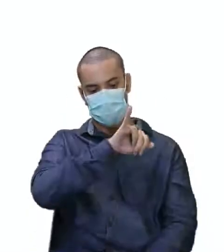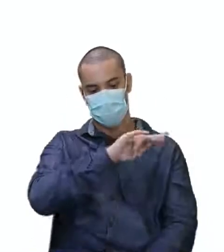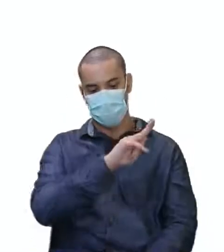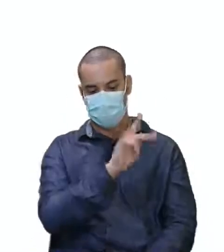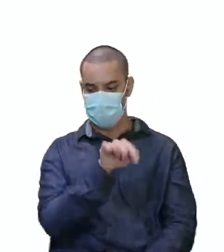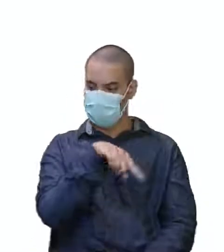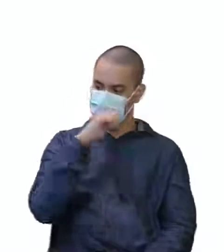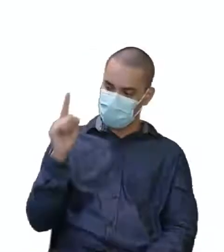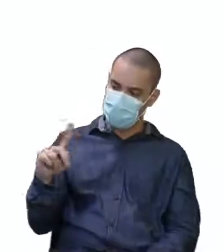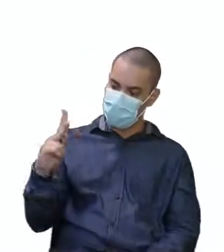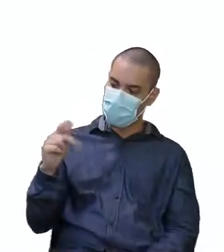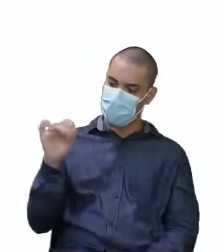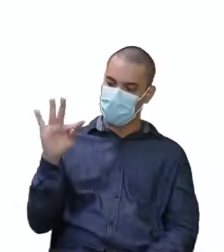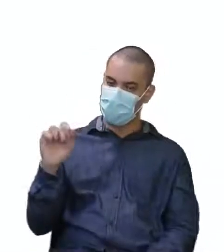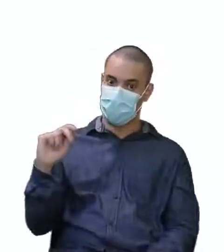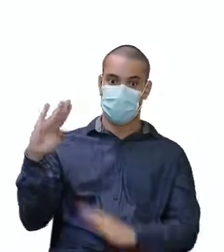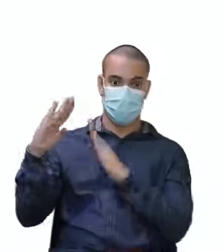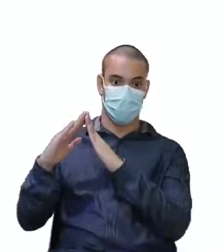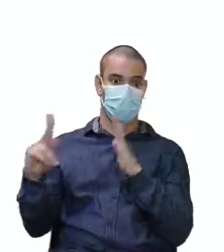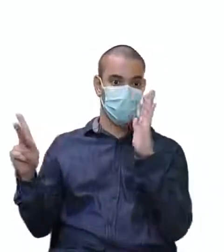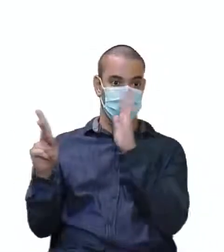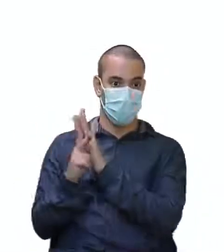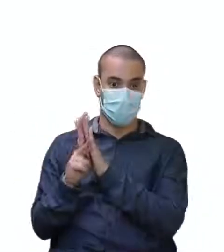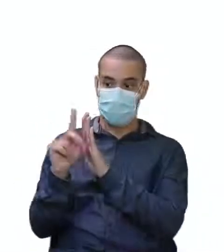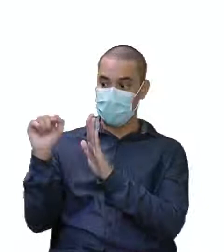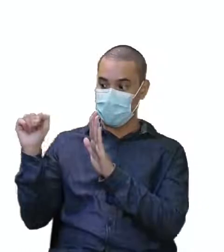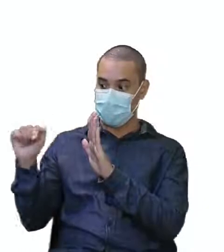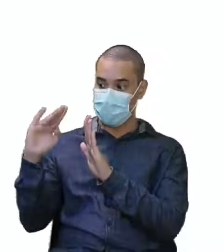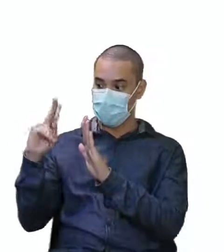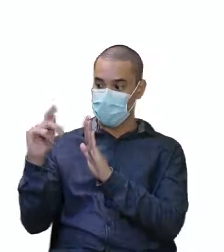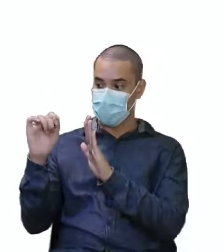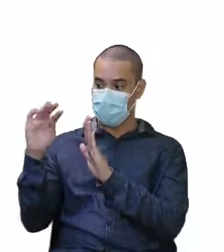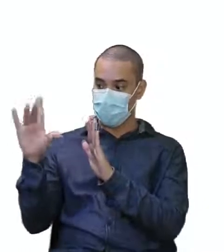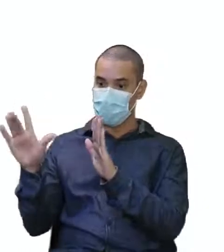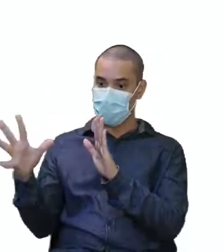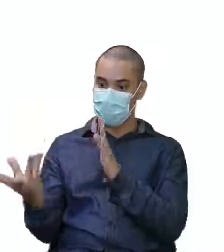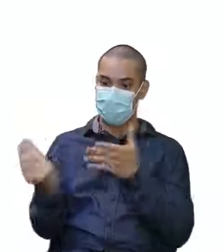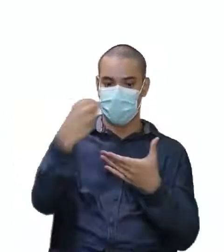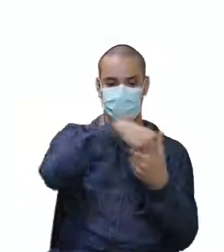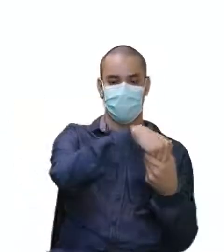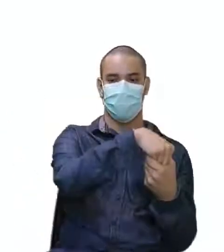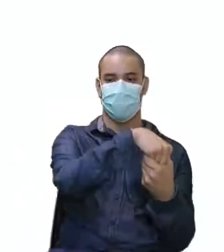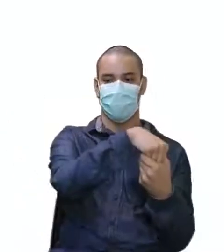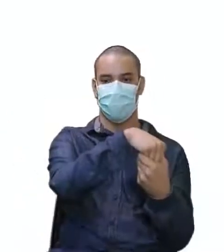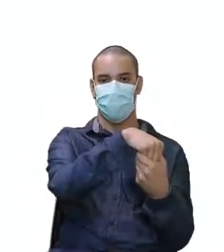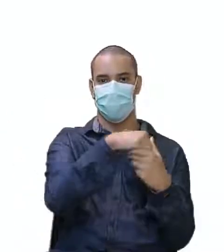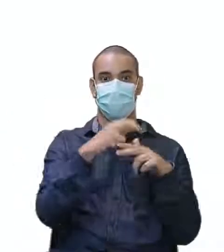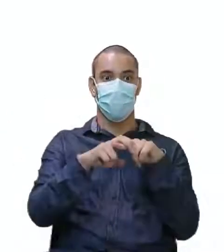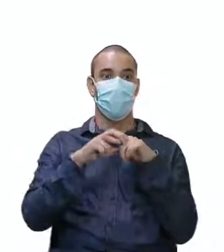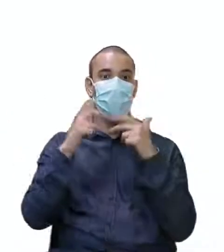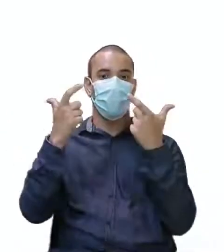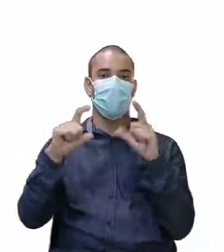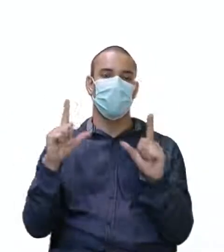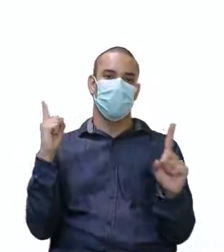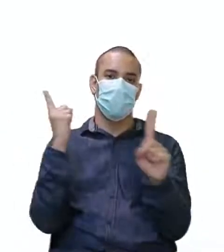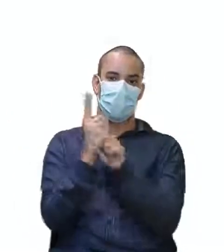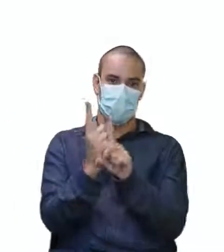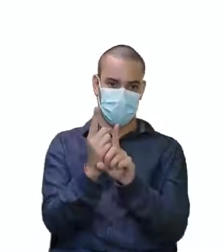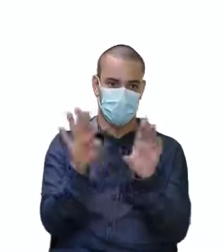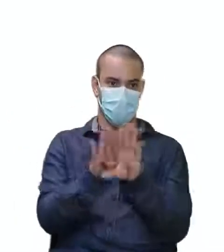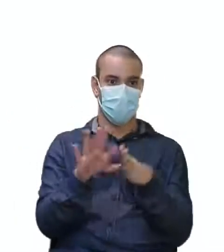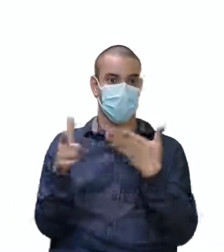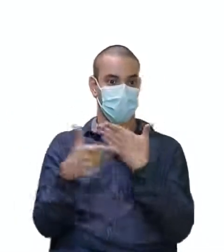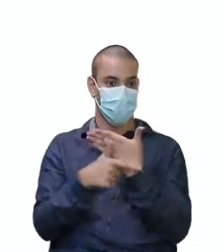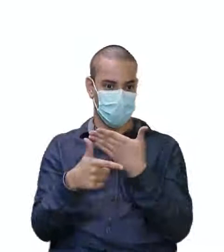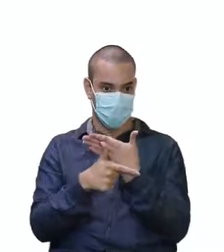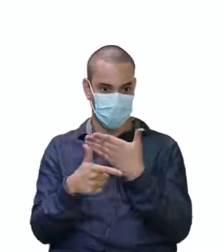local. E, inclusive, o hábitat, como eu falei ainda há pouco, é uma delas, né? O hábitat onde ele se encontra, o seu papel